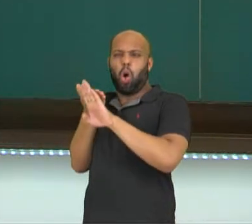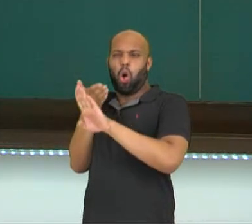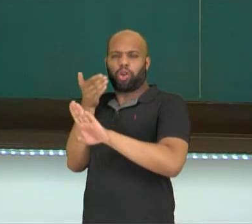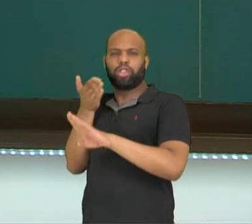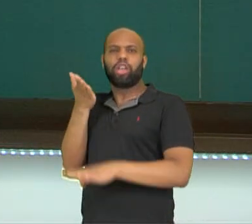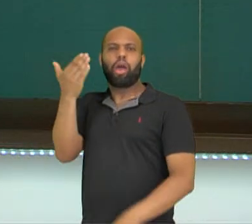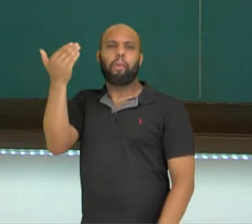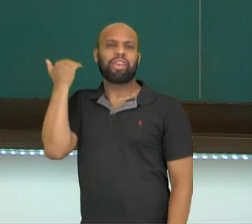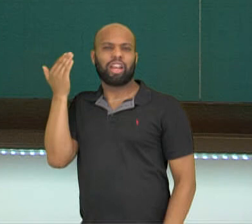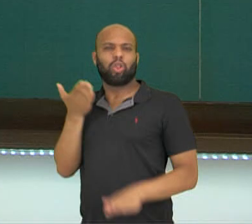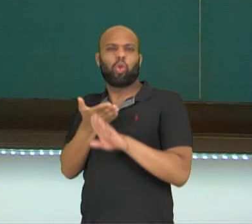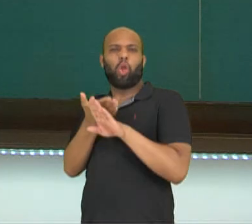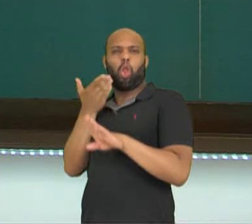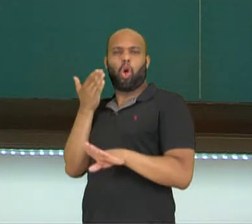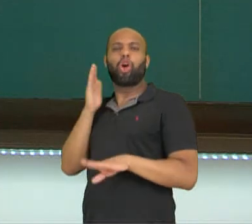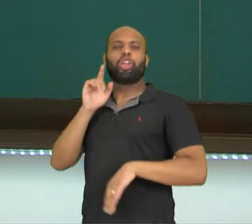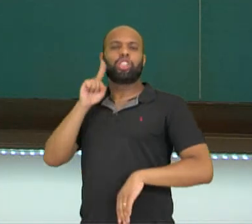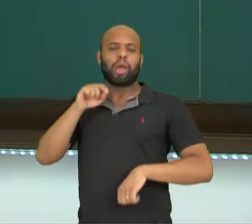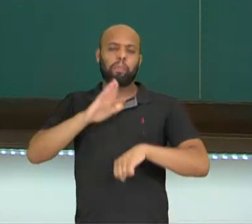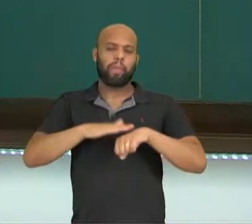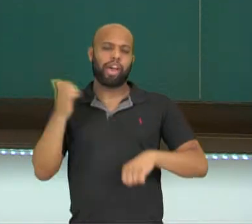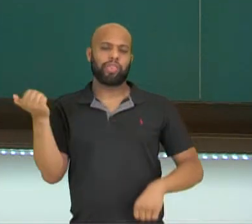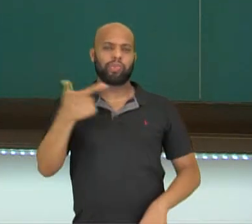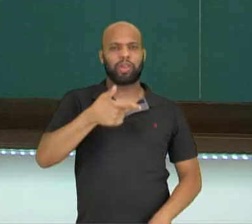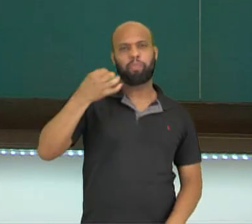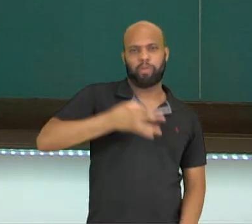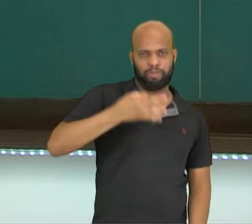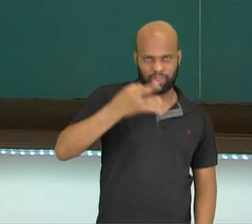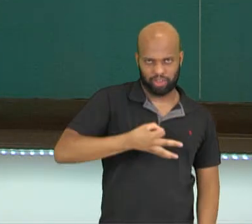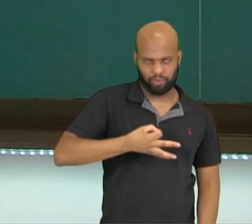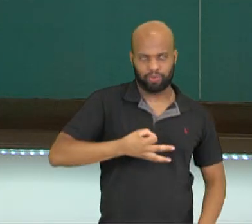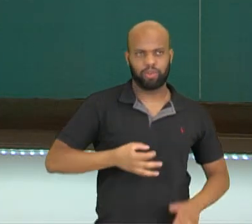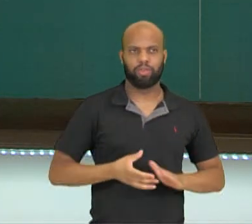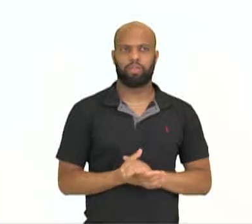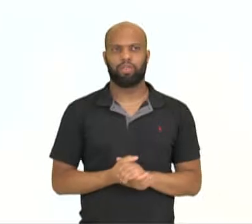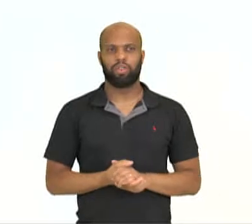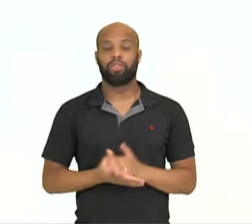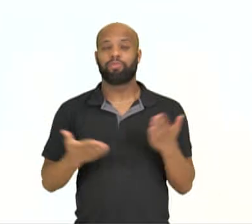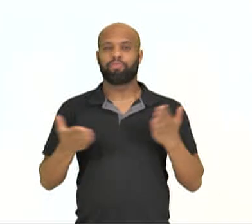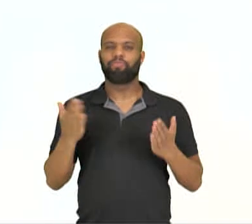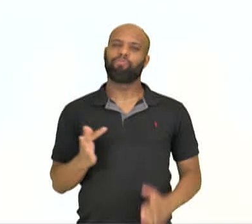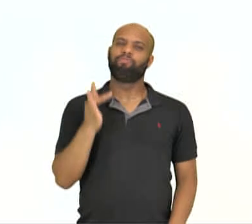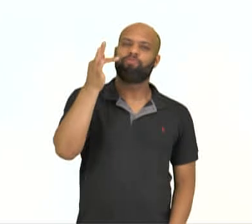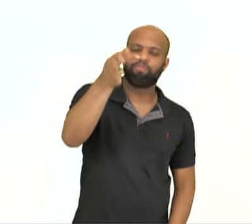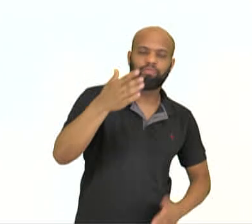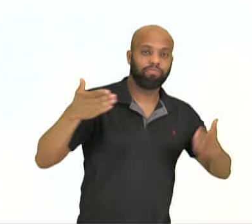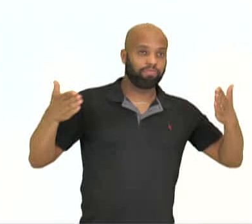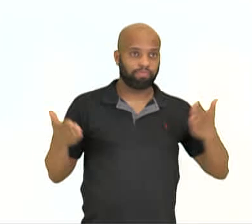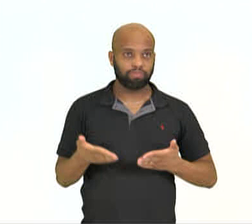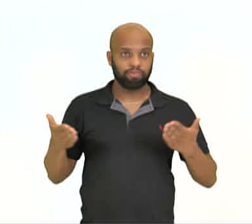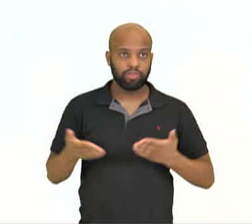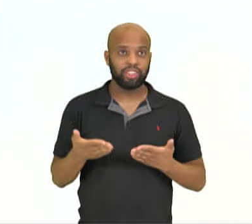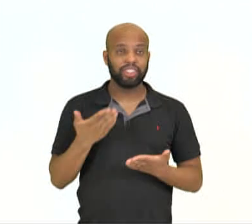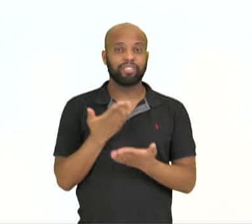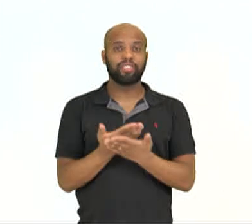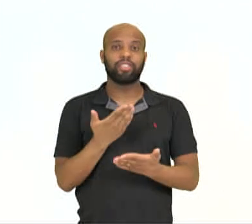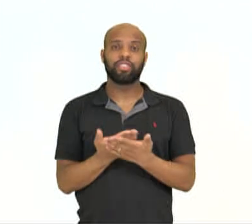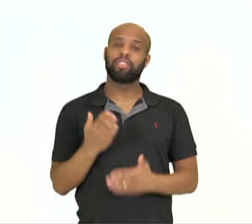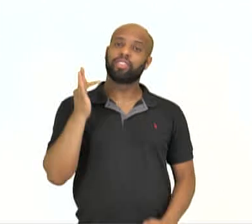né, que aconteceu há mais tempo do que um pretérito perfeito, por exemplo. Futuro do presente,